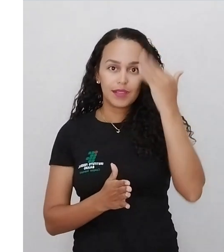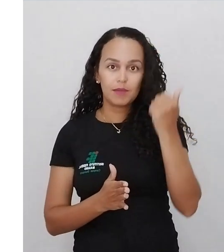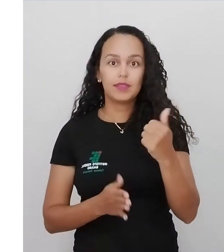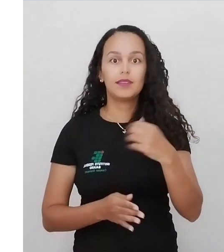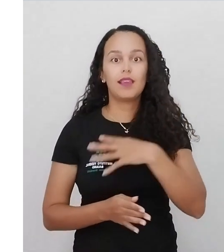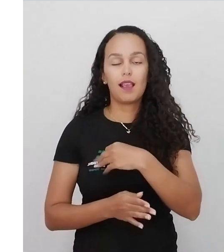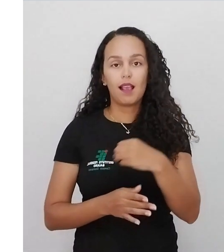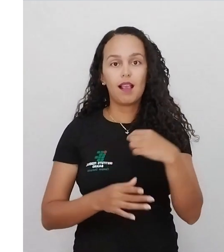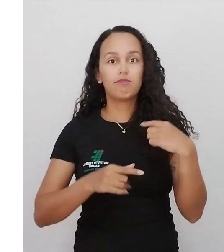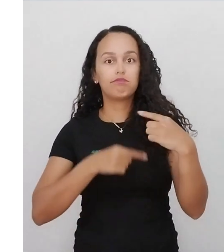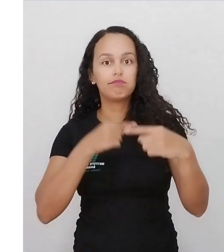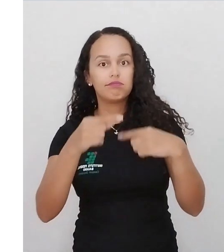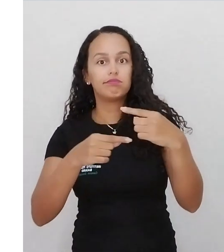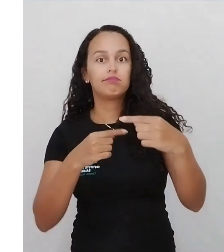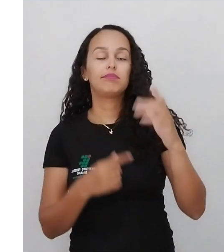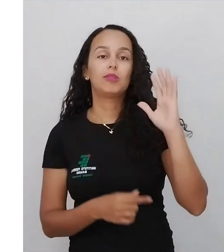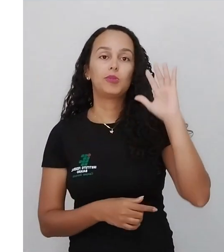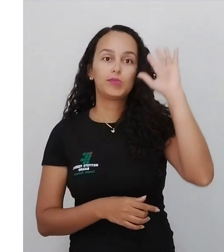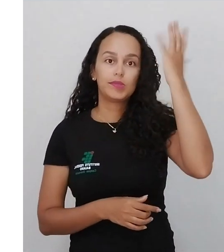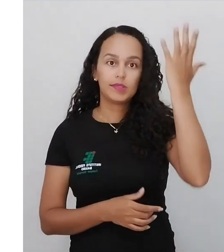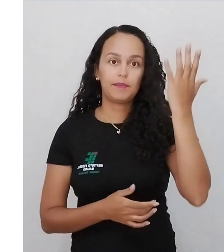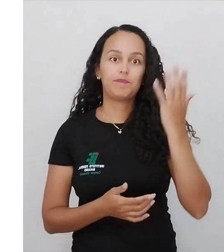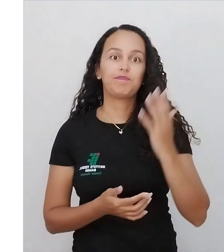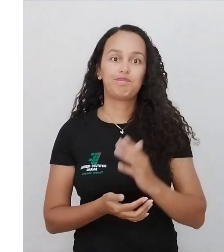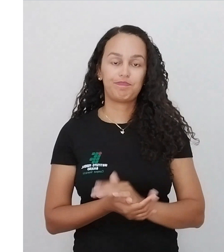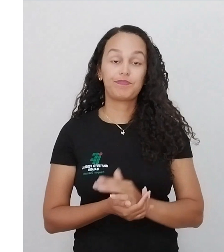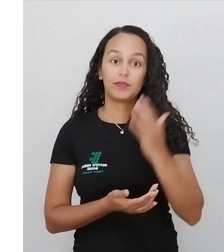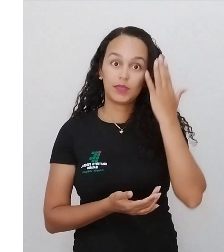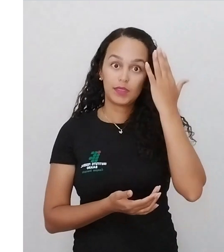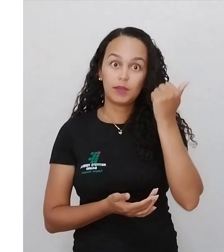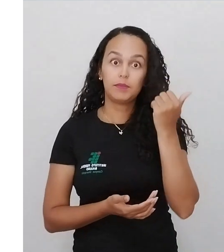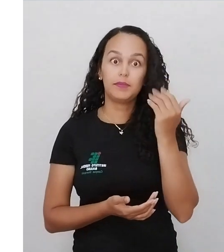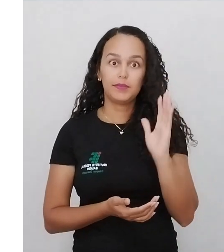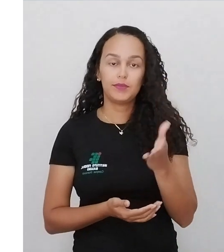reprodução acontecia. E aí,